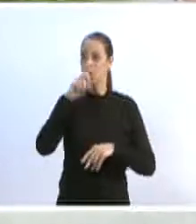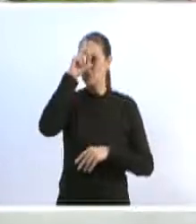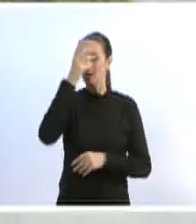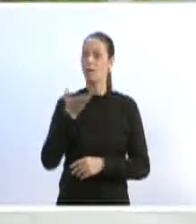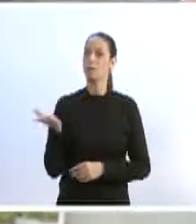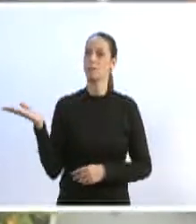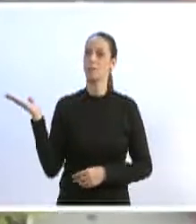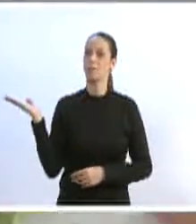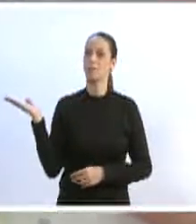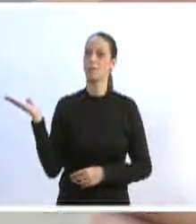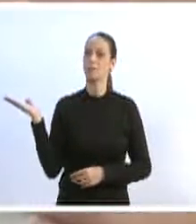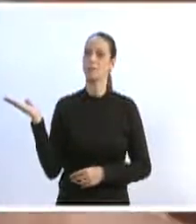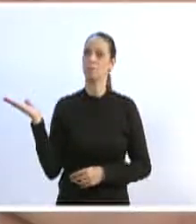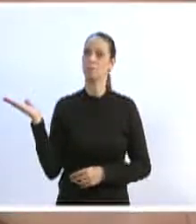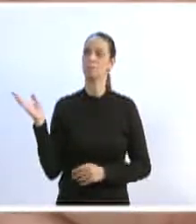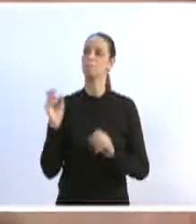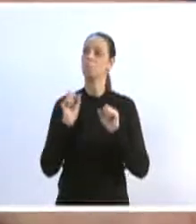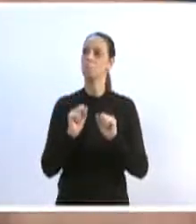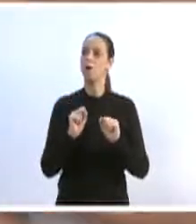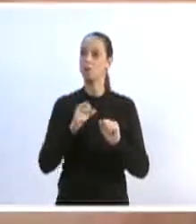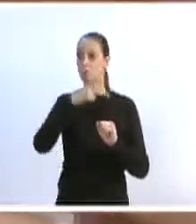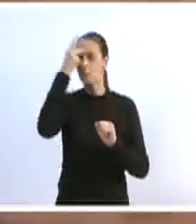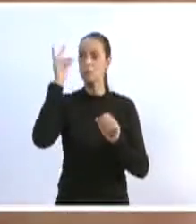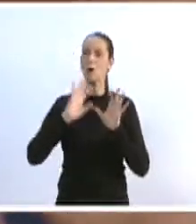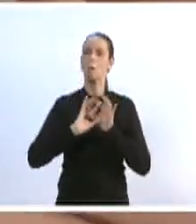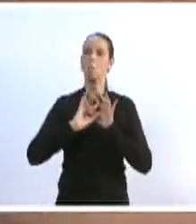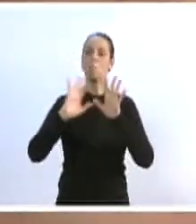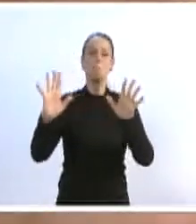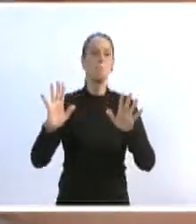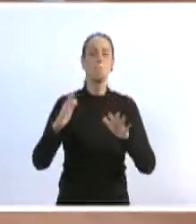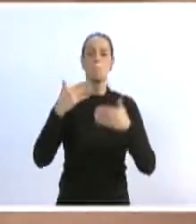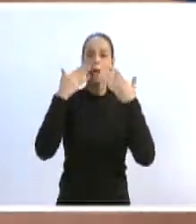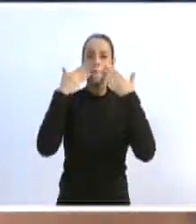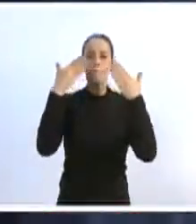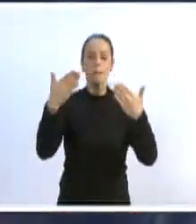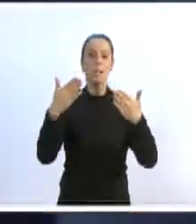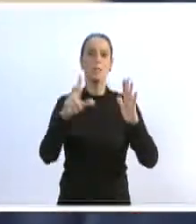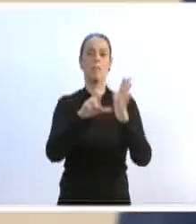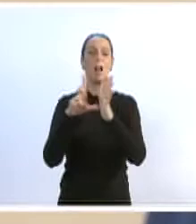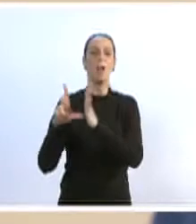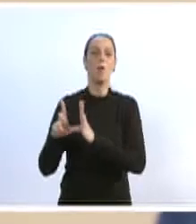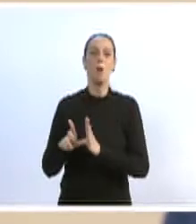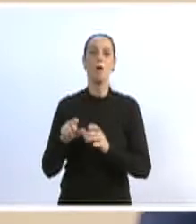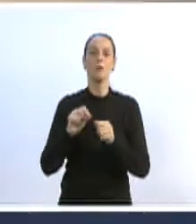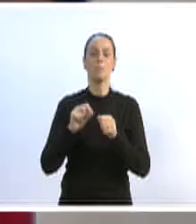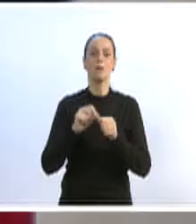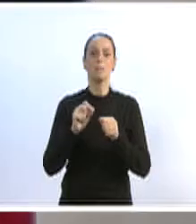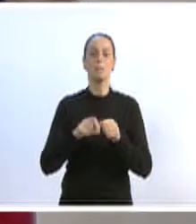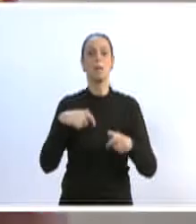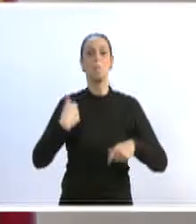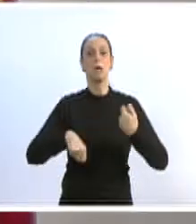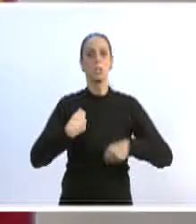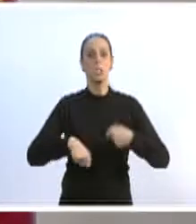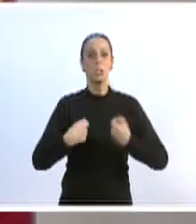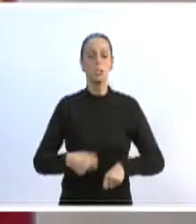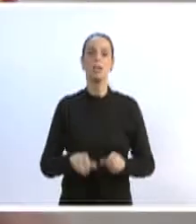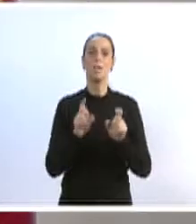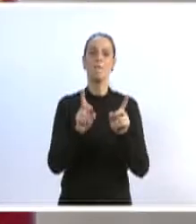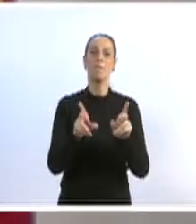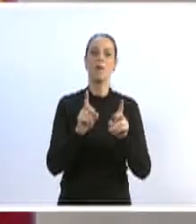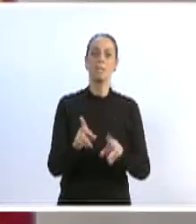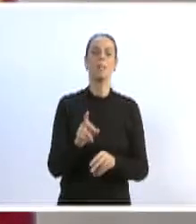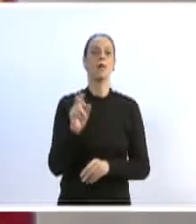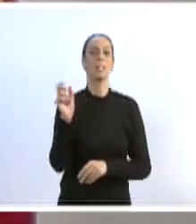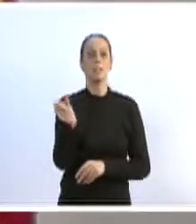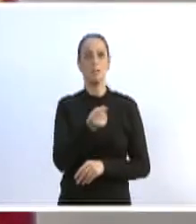o comerciante fazer o que quiser na frente do seu estabelecimento deixa ele botar a bandinha deixa ele vender cerveja